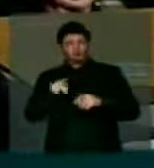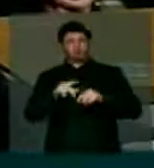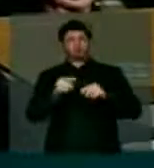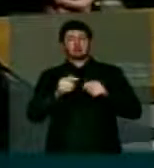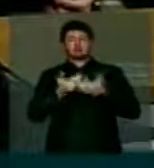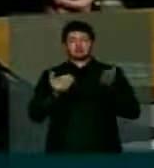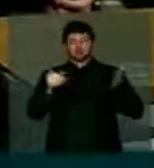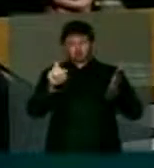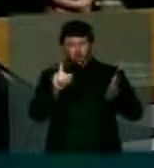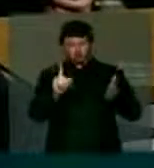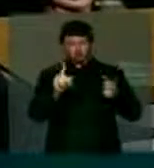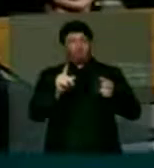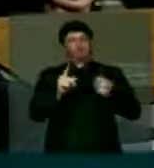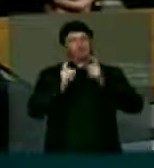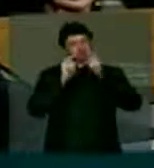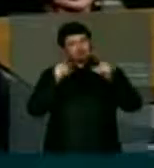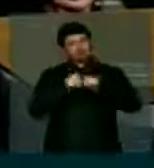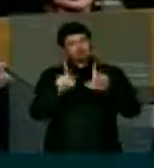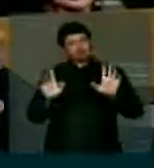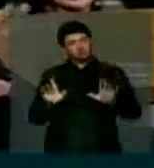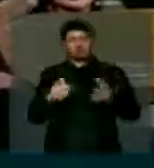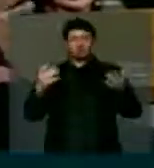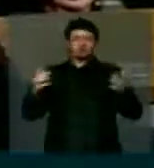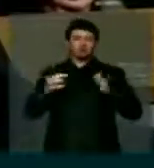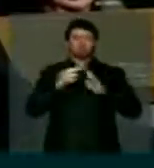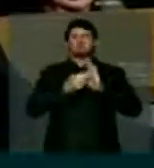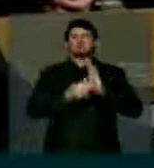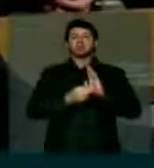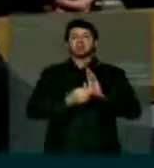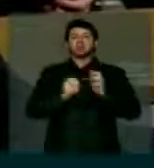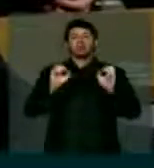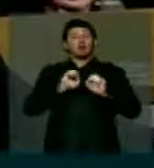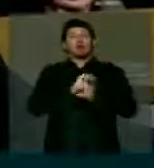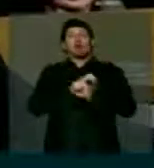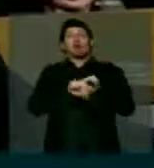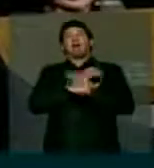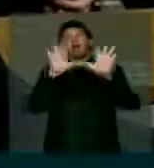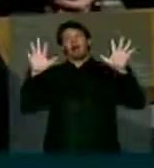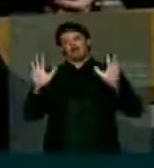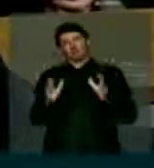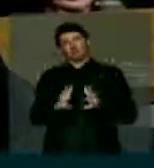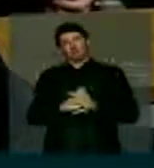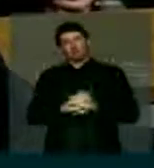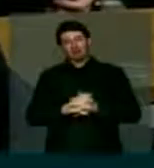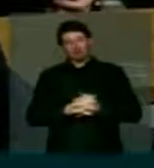perder a governança sobre as duas empresas. Enfim, são cláusulas óbvias.